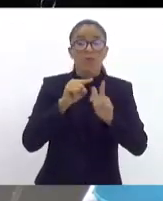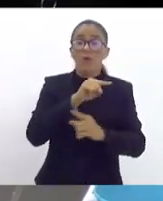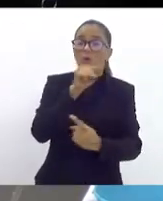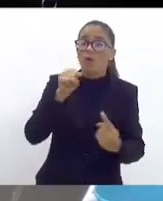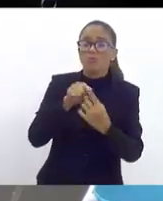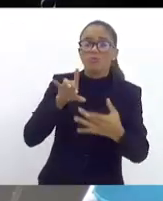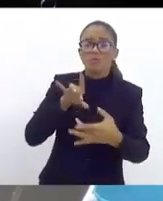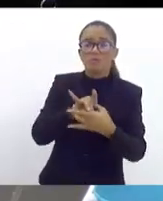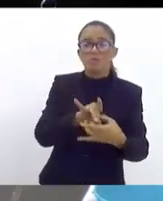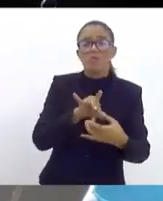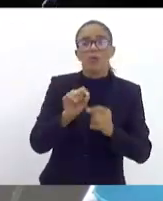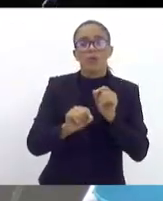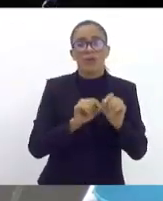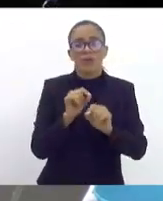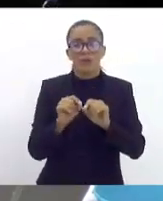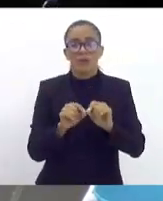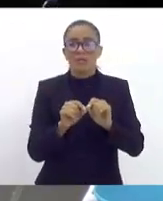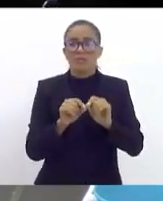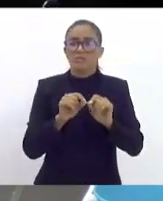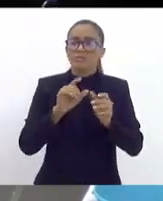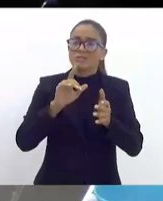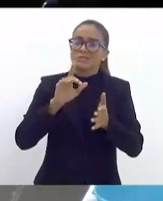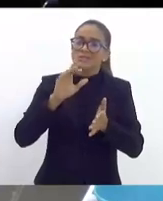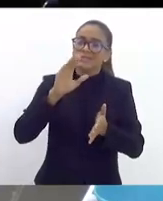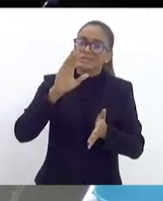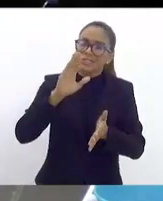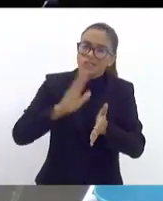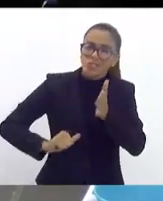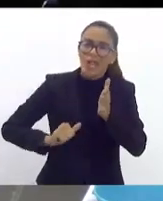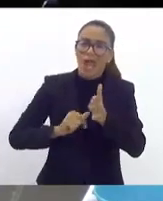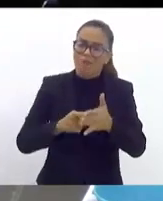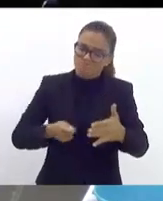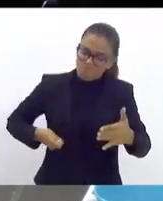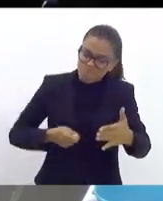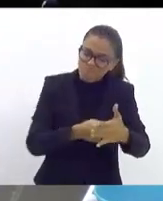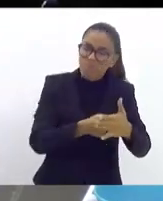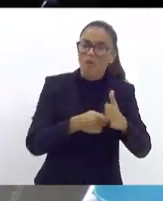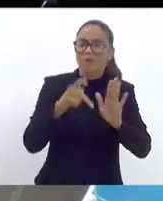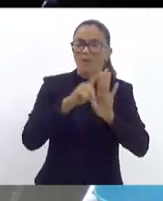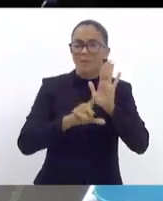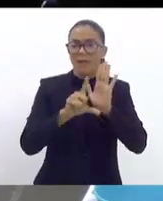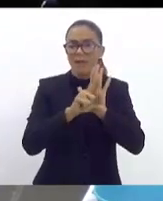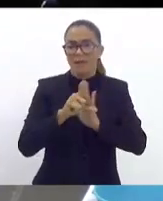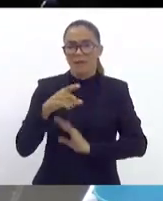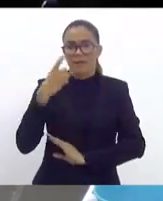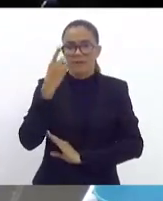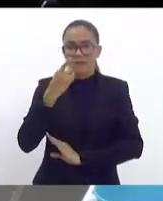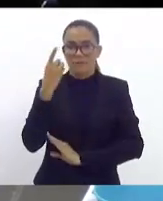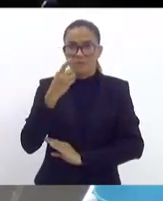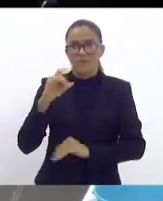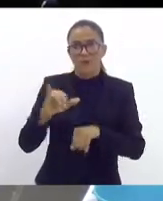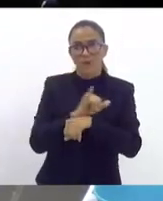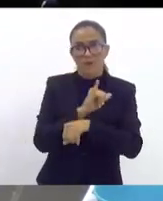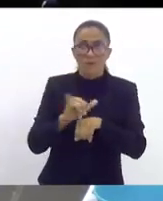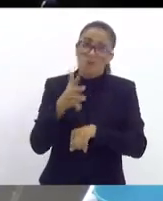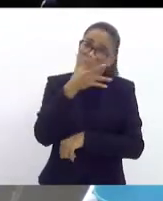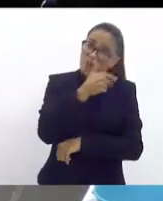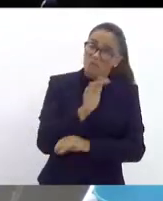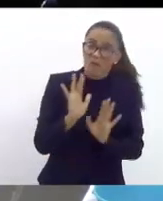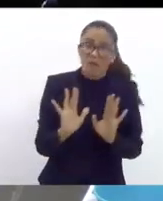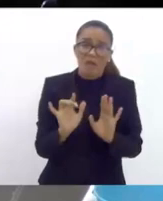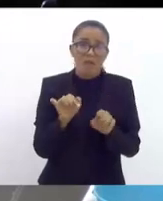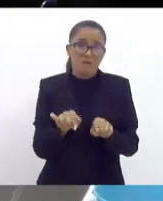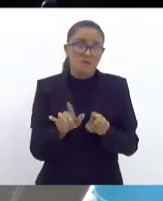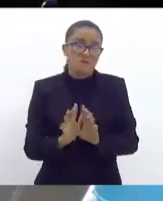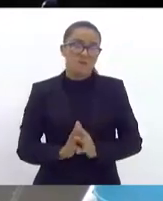no sentido de tirar essa imposição do pl da deputada E aí de alguma maneira salvá-lo é